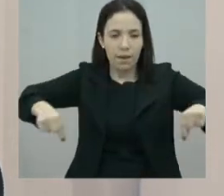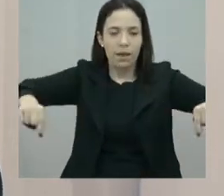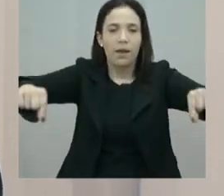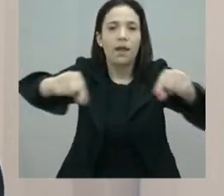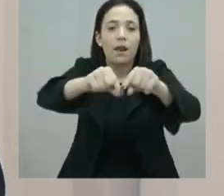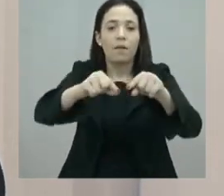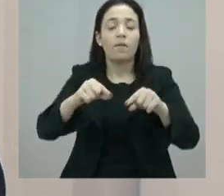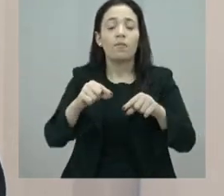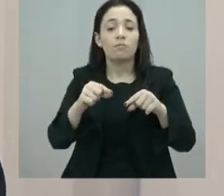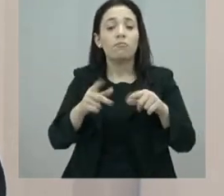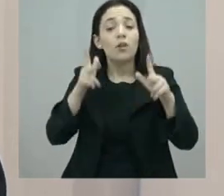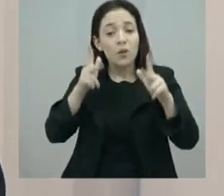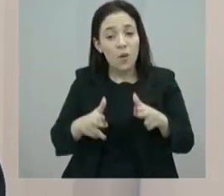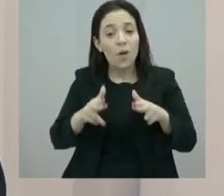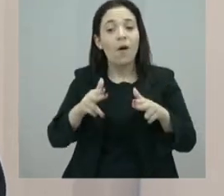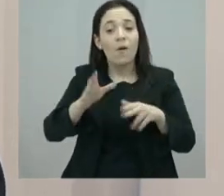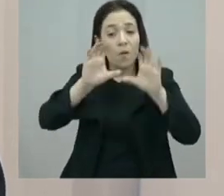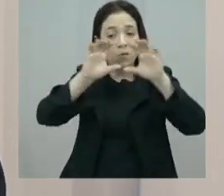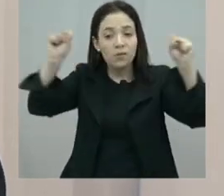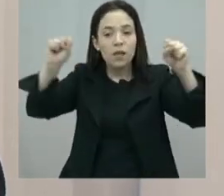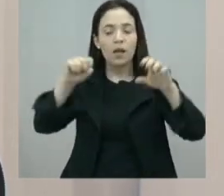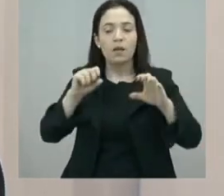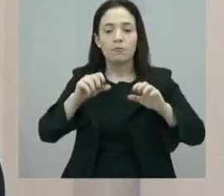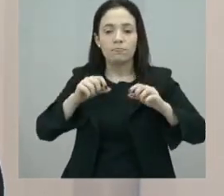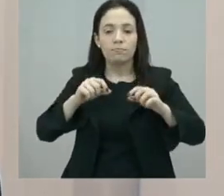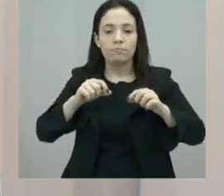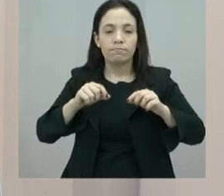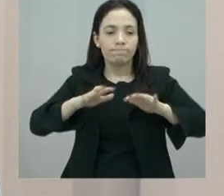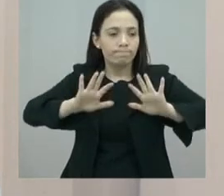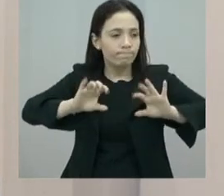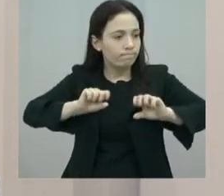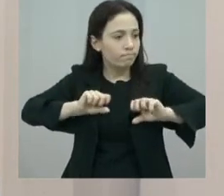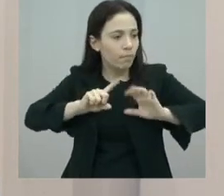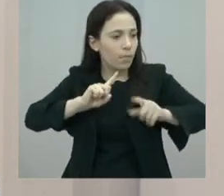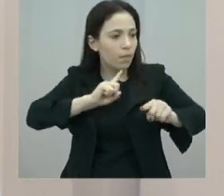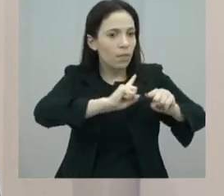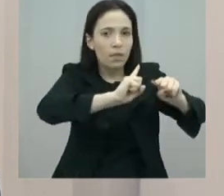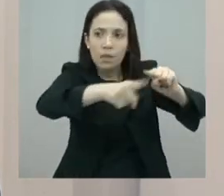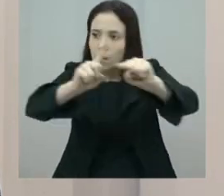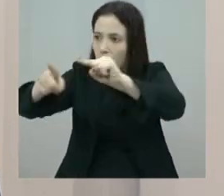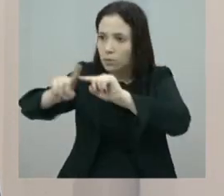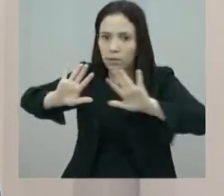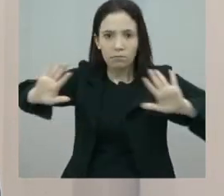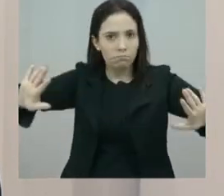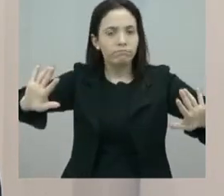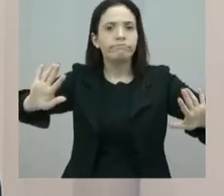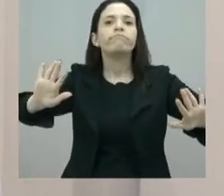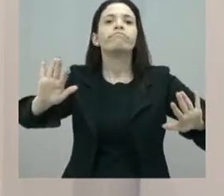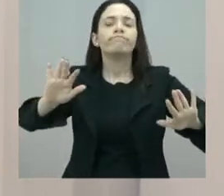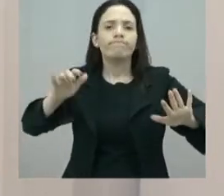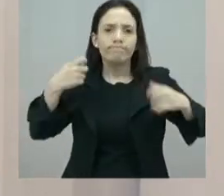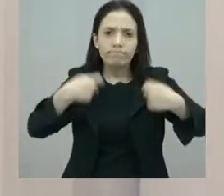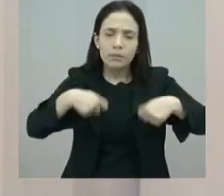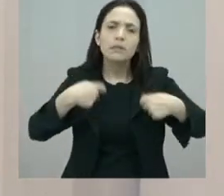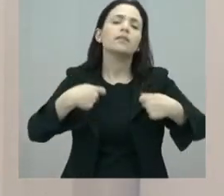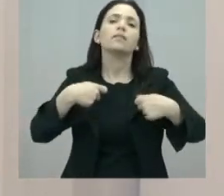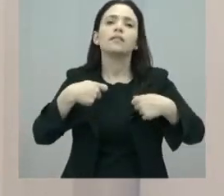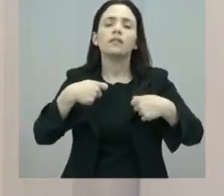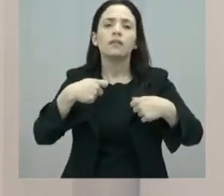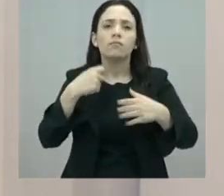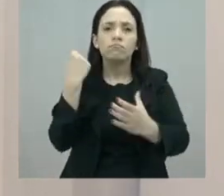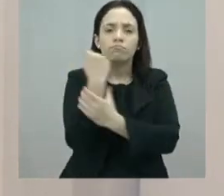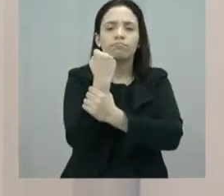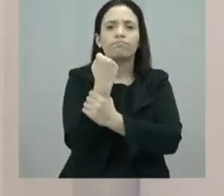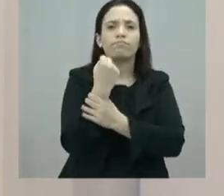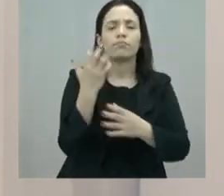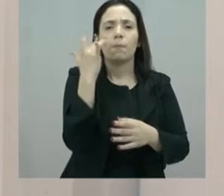O conselheiro tutelar, ele provavelmente vai ser a pessoa responsável nos municípios para passar em torno da